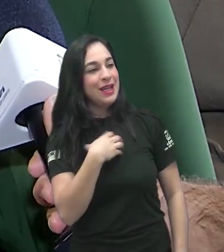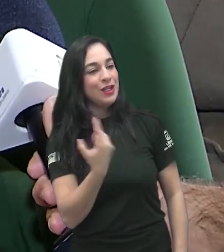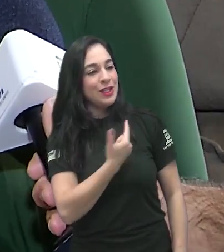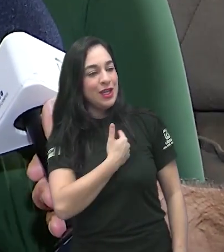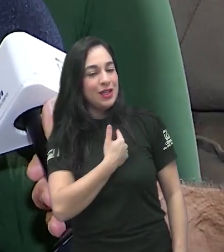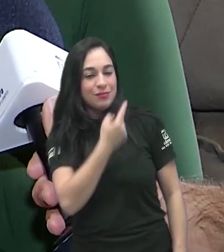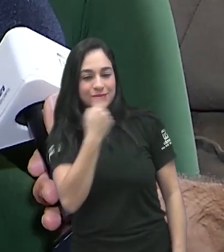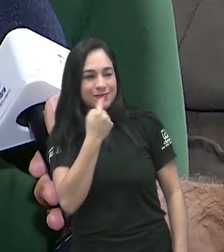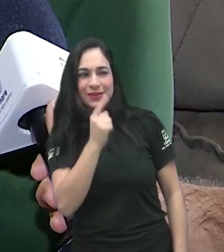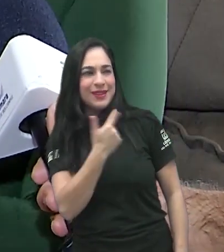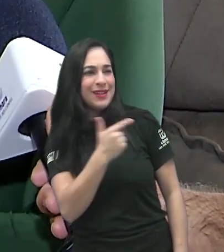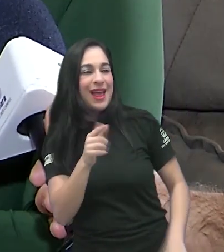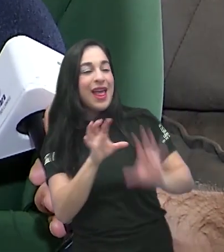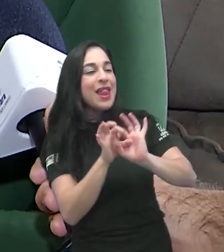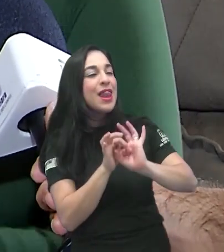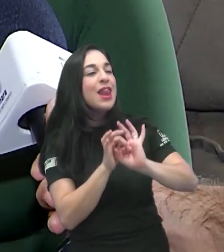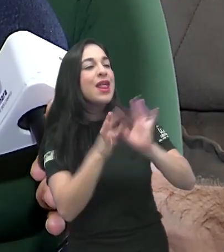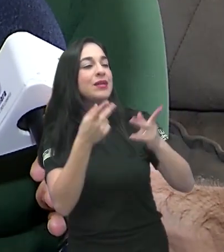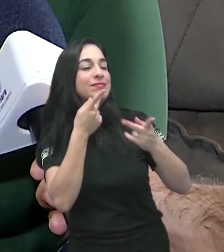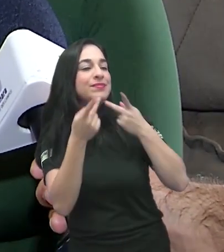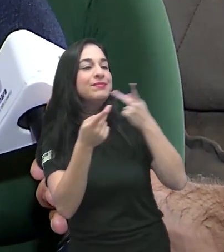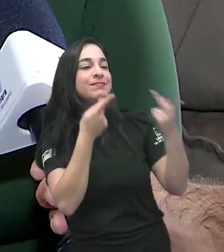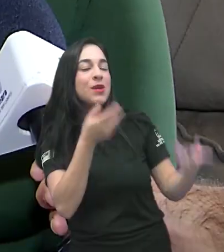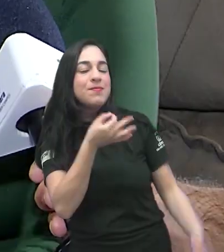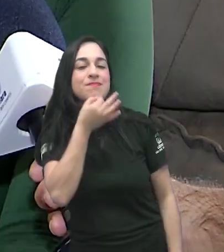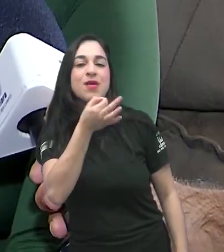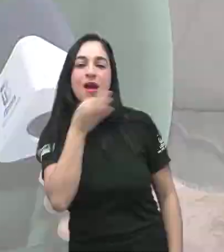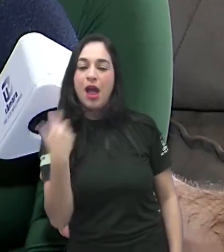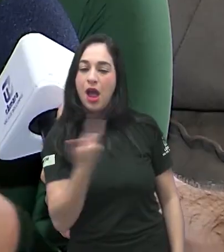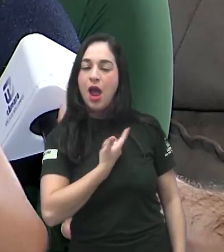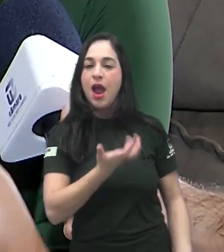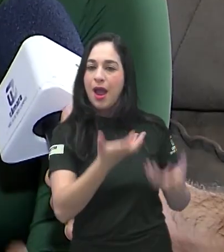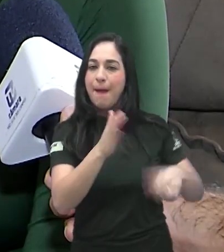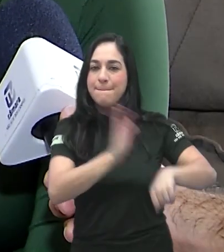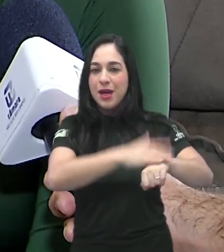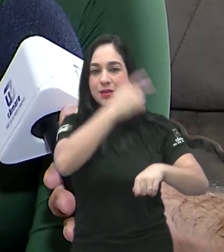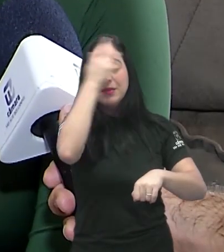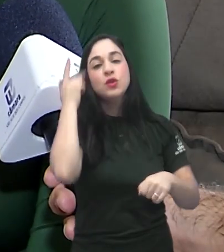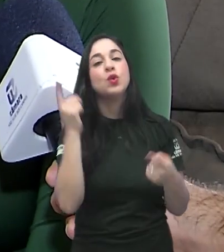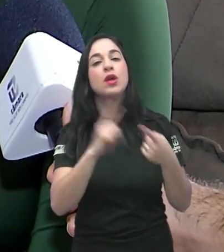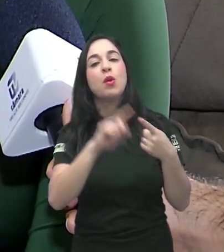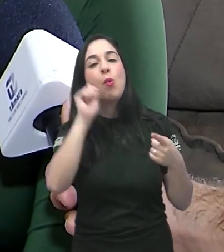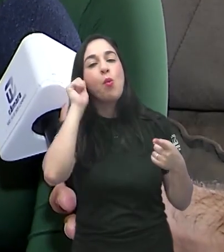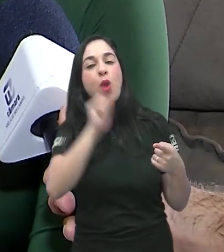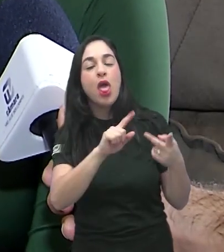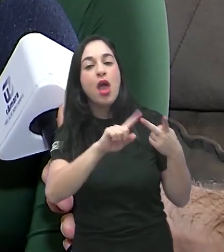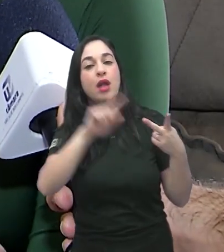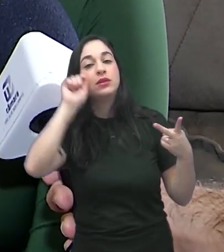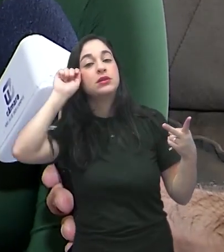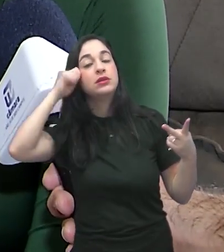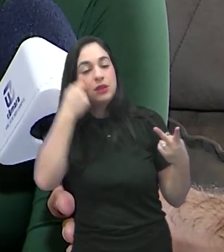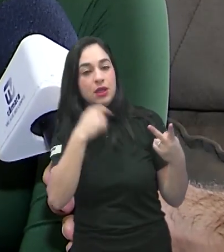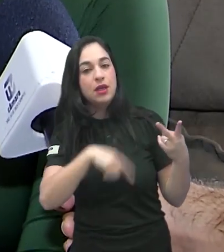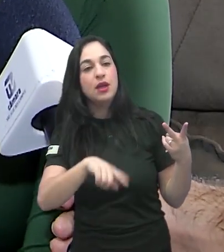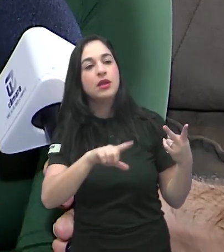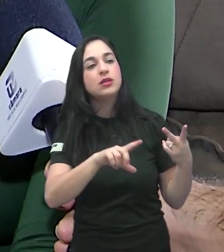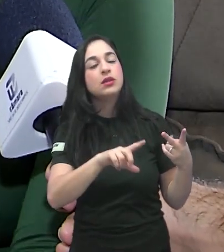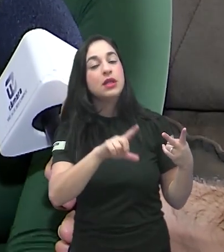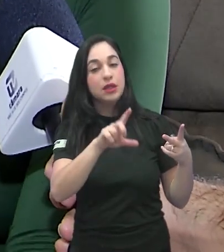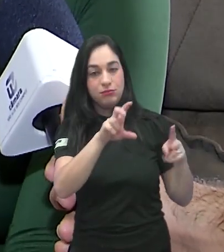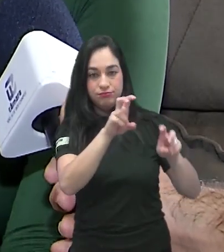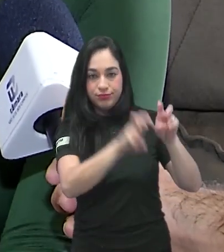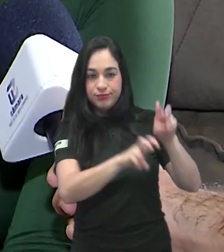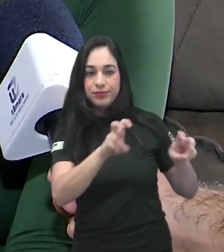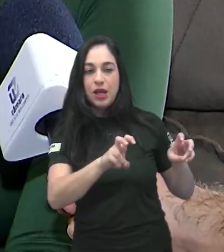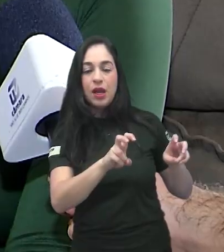prestando o serviço não só para ela mesma, e sim para a coletividade. Queremos mais representatividade de mulheres, de pessoas negras,